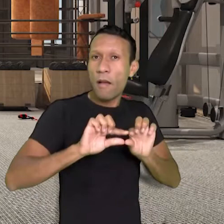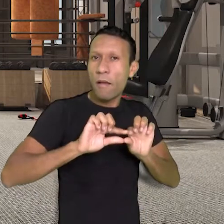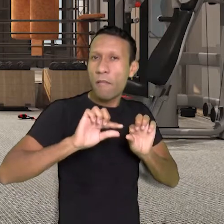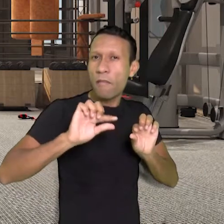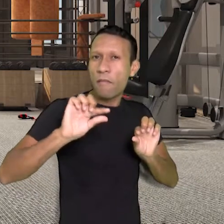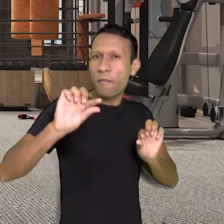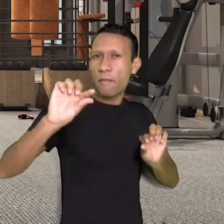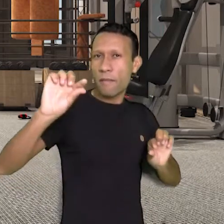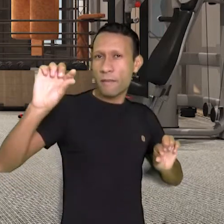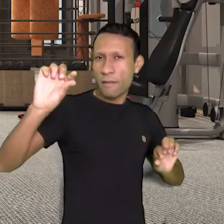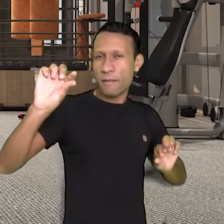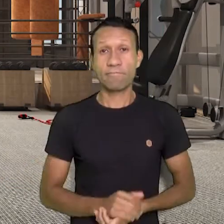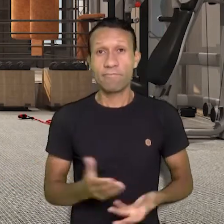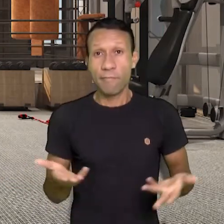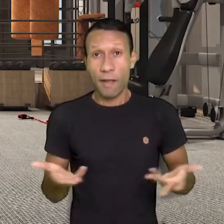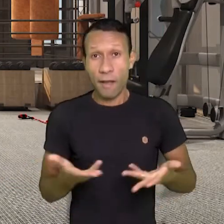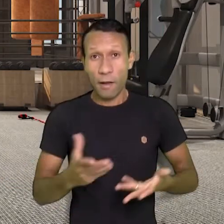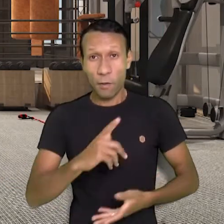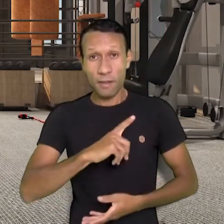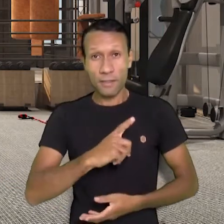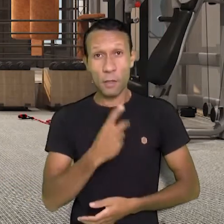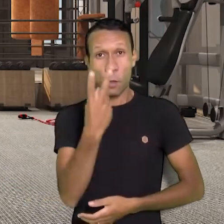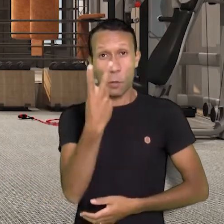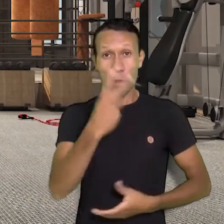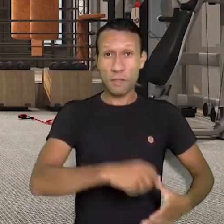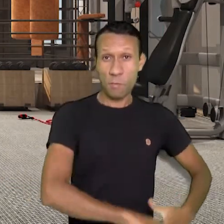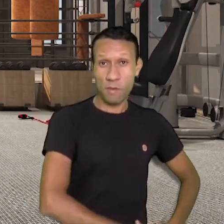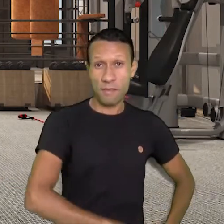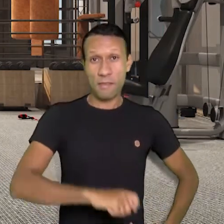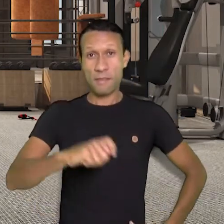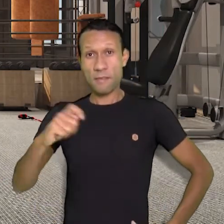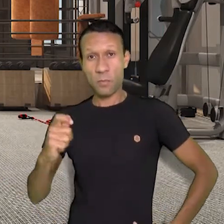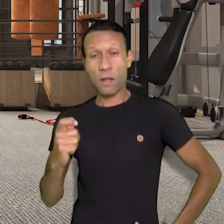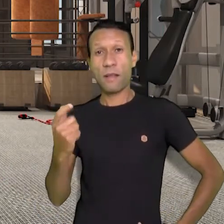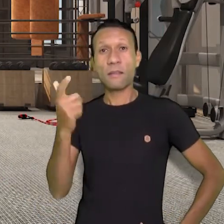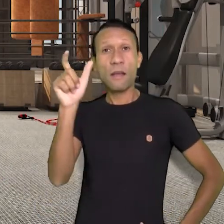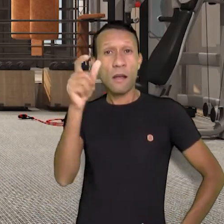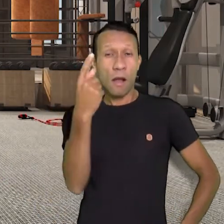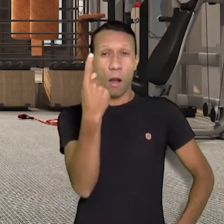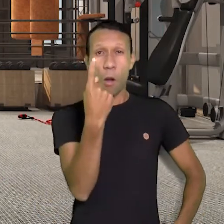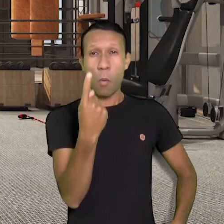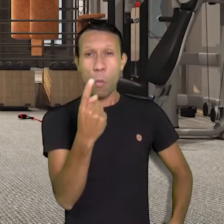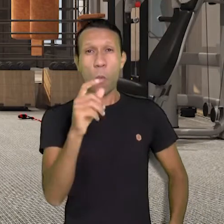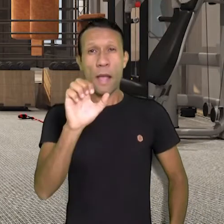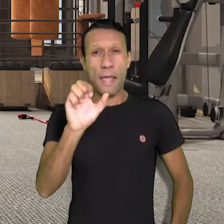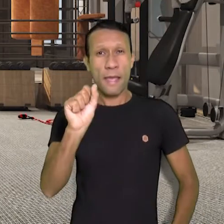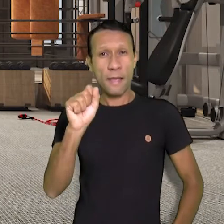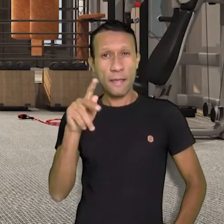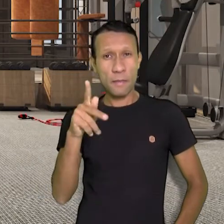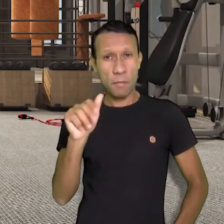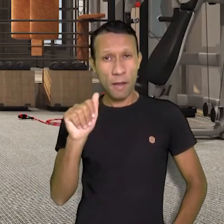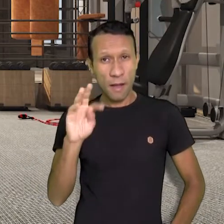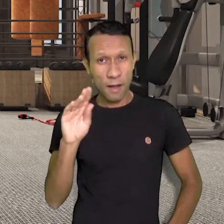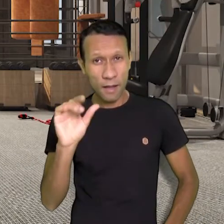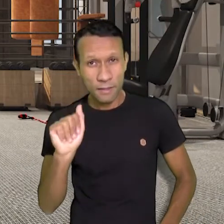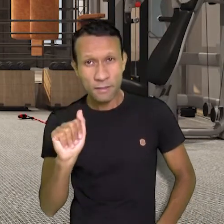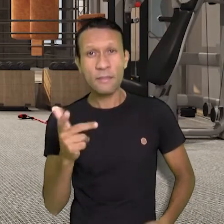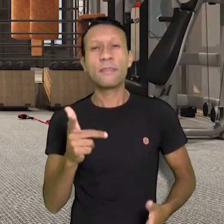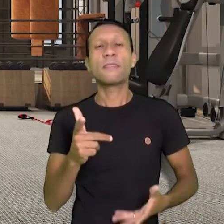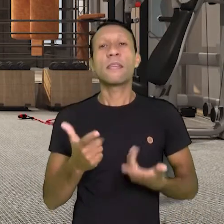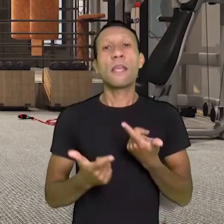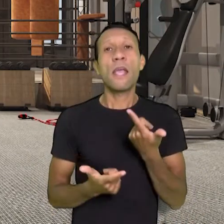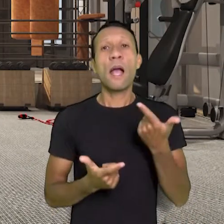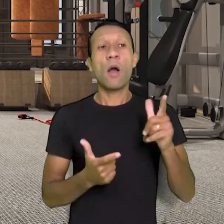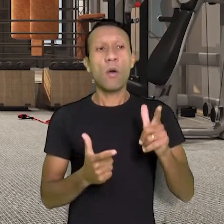ser bem fininha certo aqui nós temos dois tipos de espada né a espada né chamada espada mesmo na esgrima e as